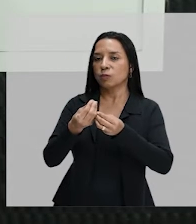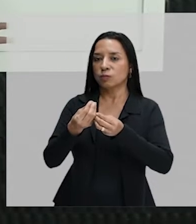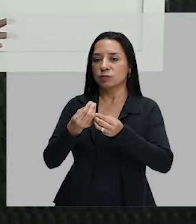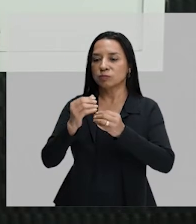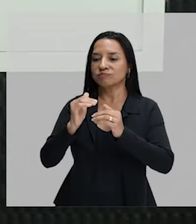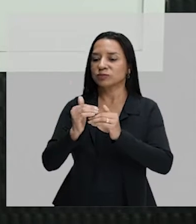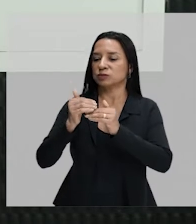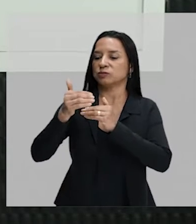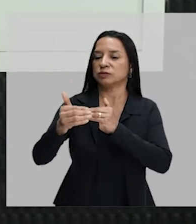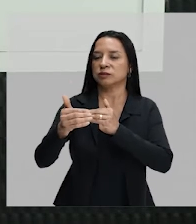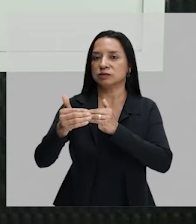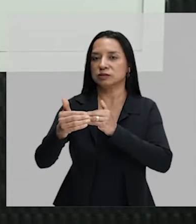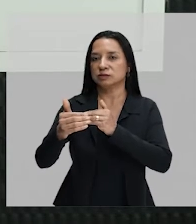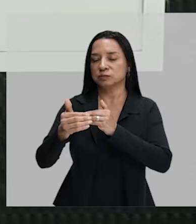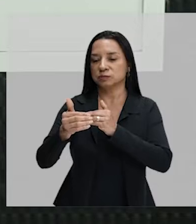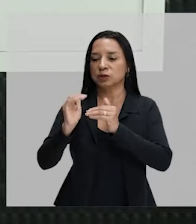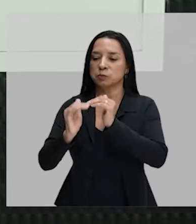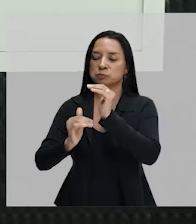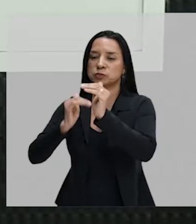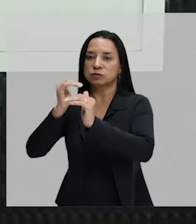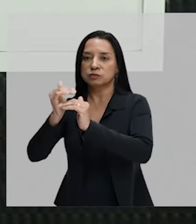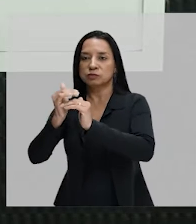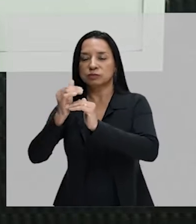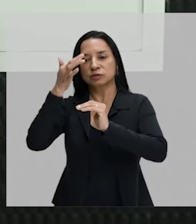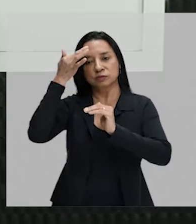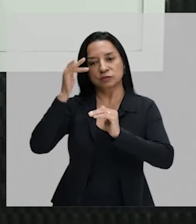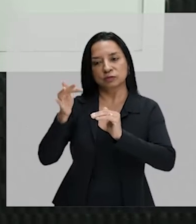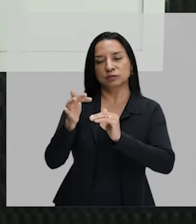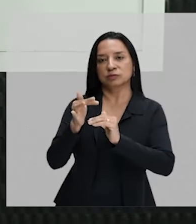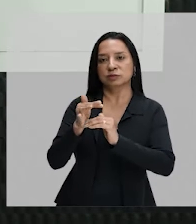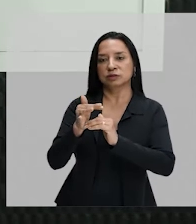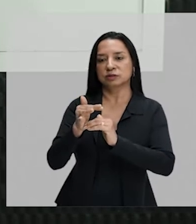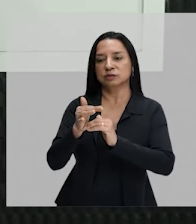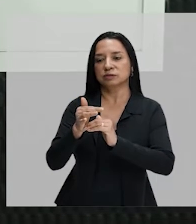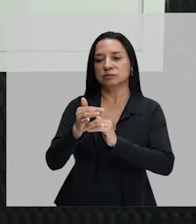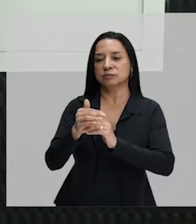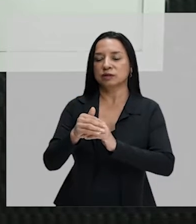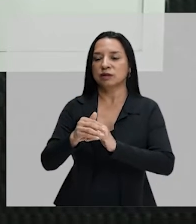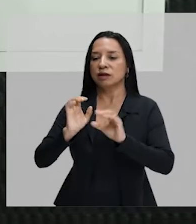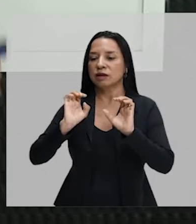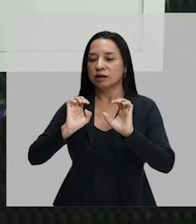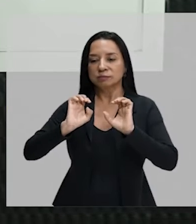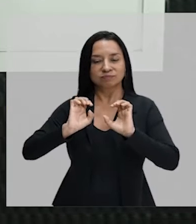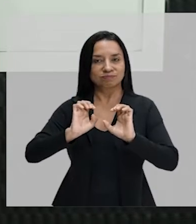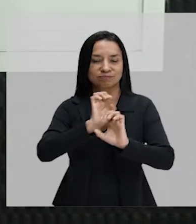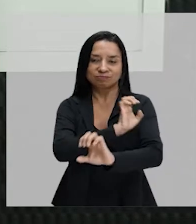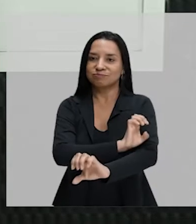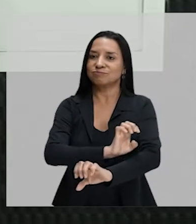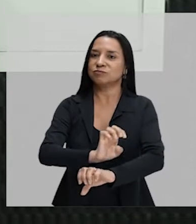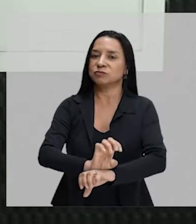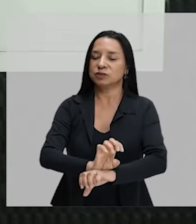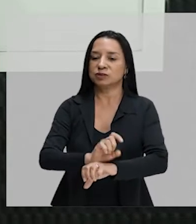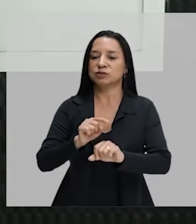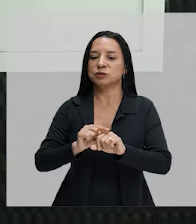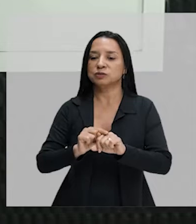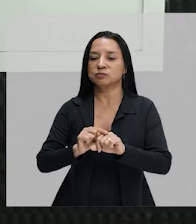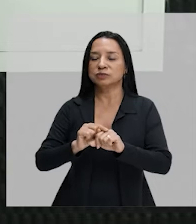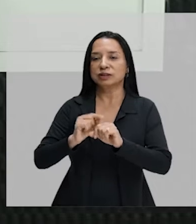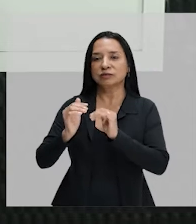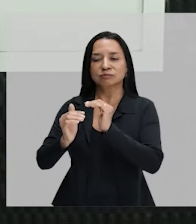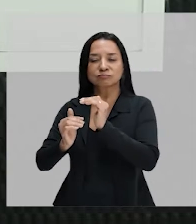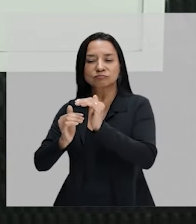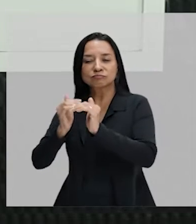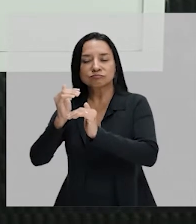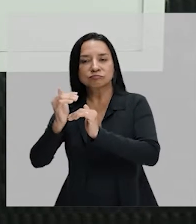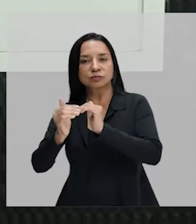A epistemologia já foi aí depreciada, a ética dá seus passos engatinhando até hoje, nunca conseguiu fazer grande